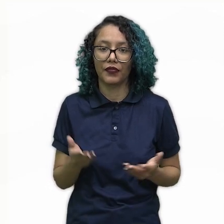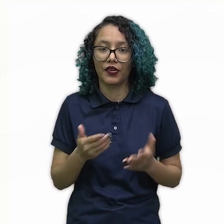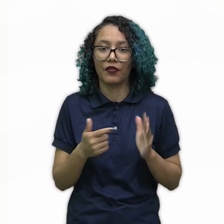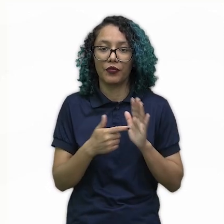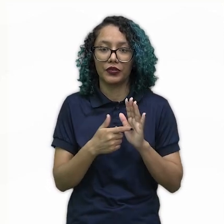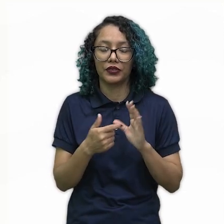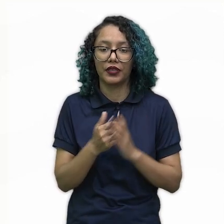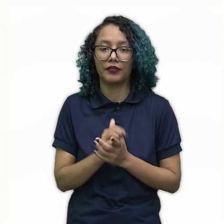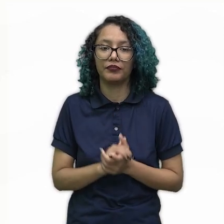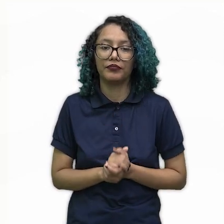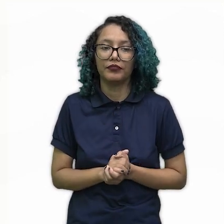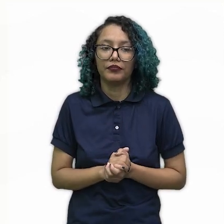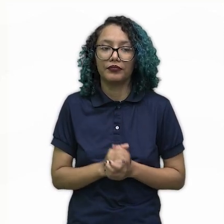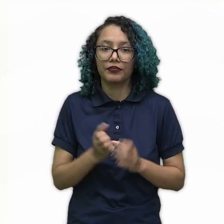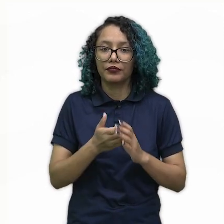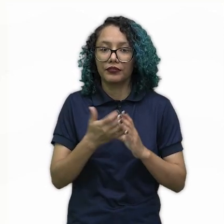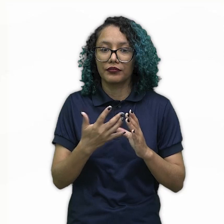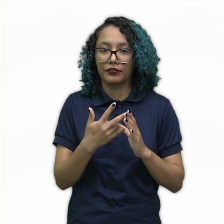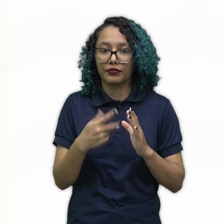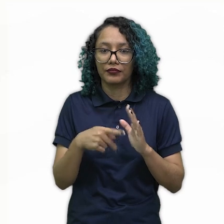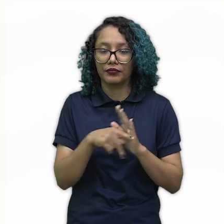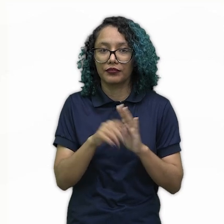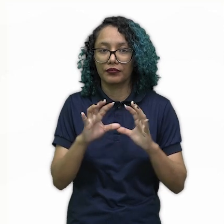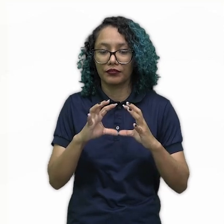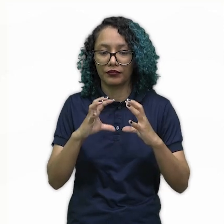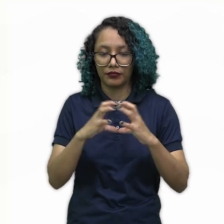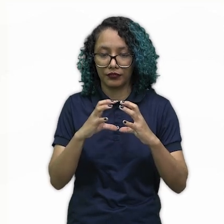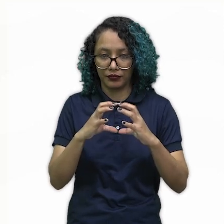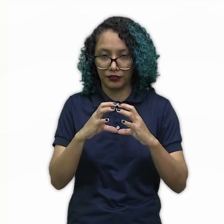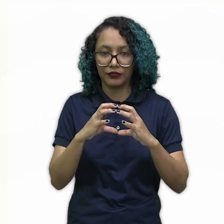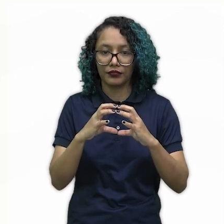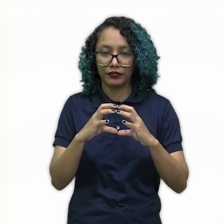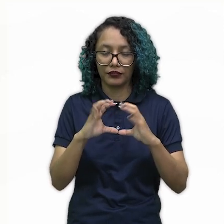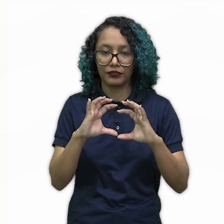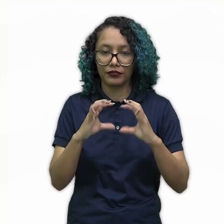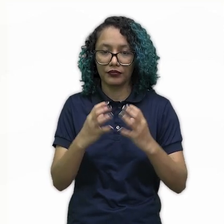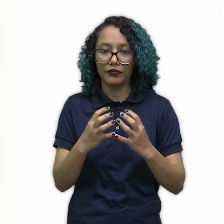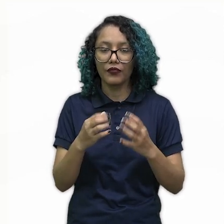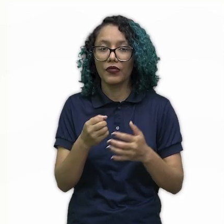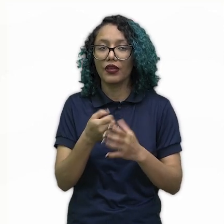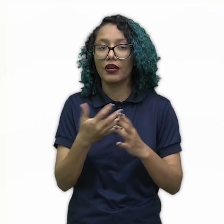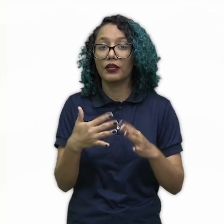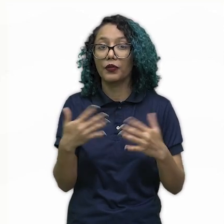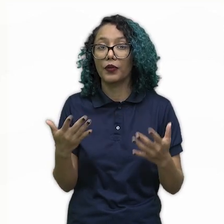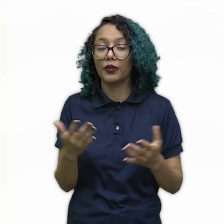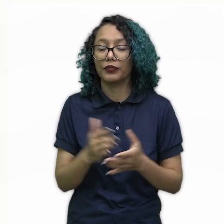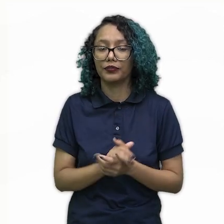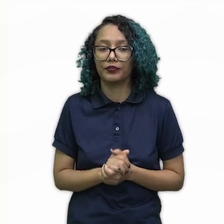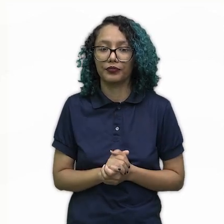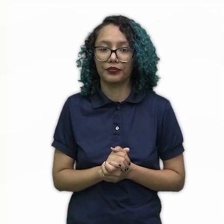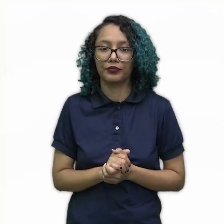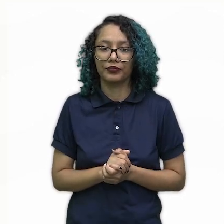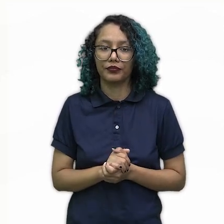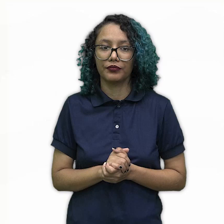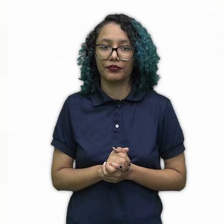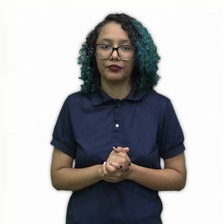Vamos lá ali, vamos ver agora aqui as características da esfera. Quais são as características aqui da nossa